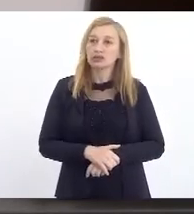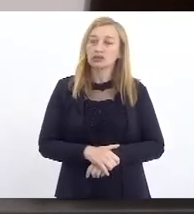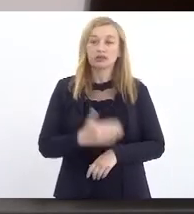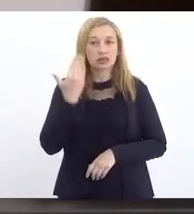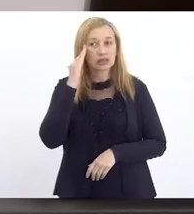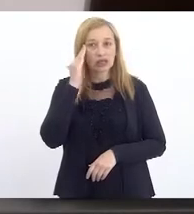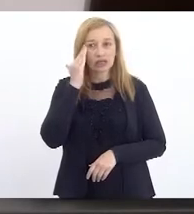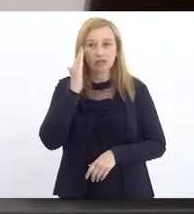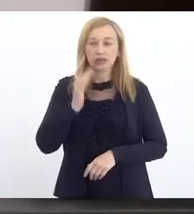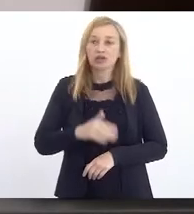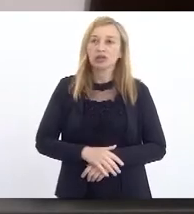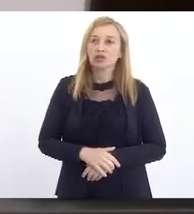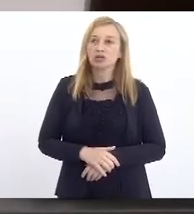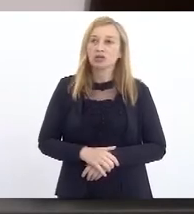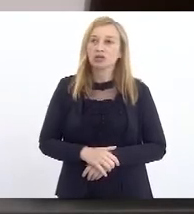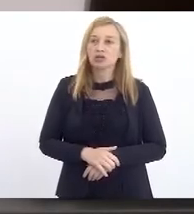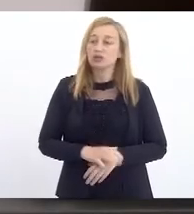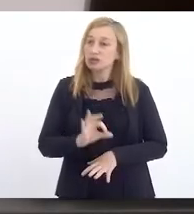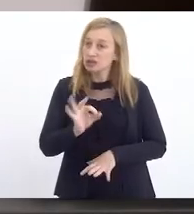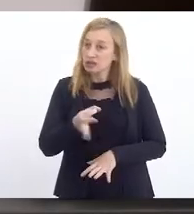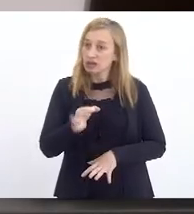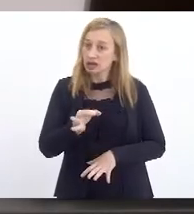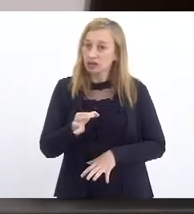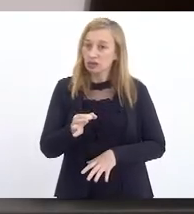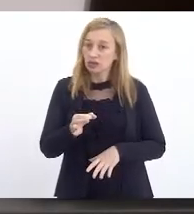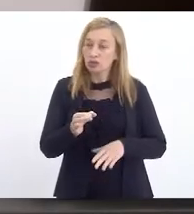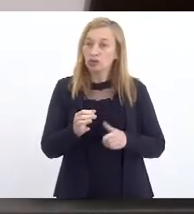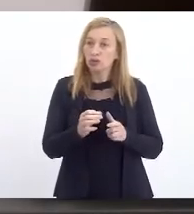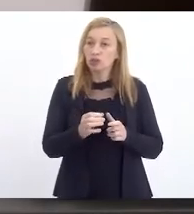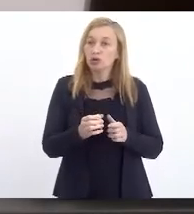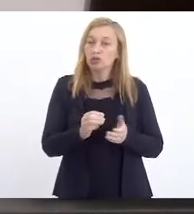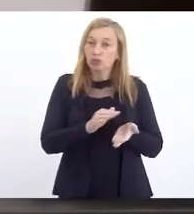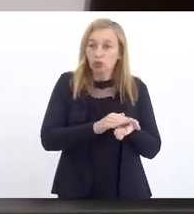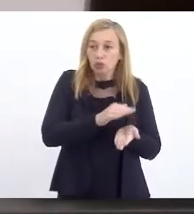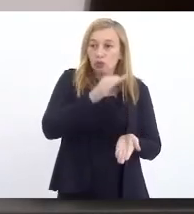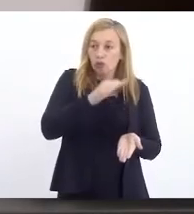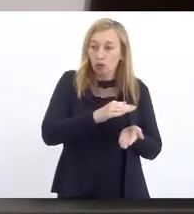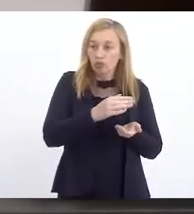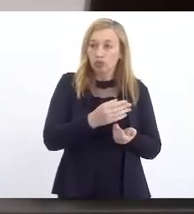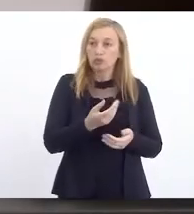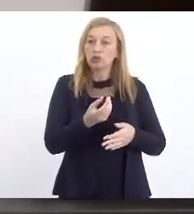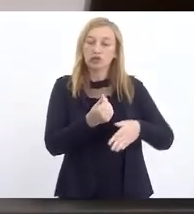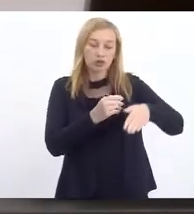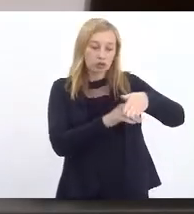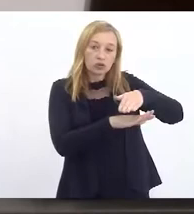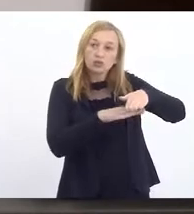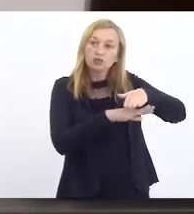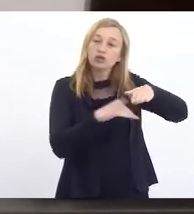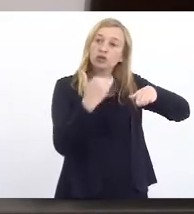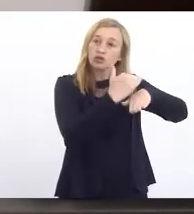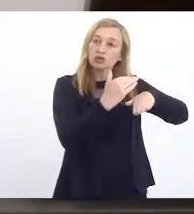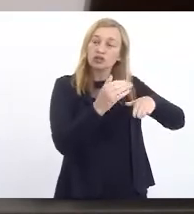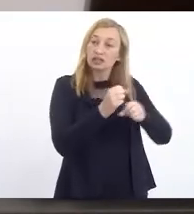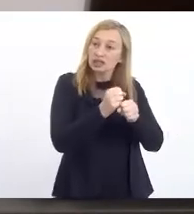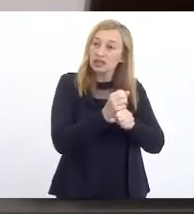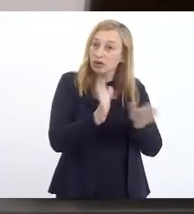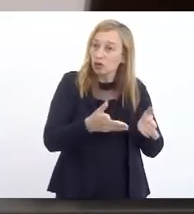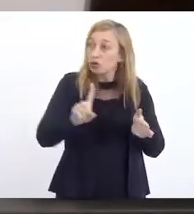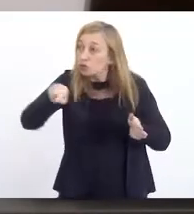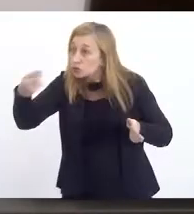compreensão do tamanho desse fundo. Claro que este é neste ano, no ano seguinte, por aí